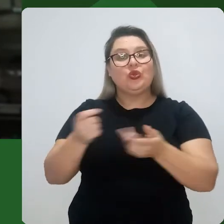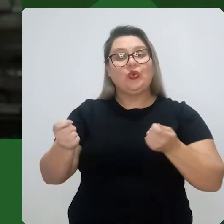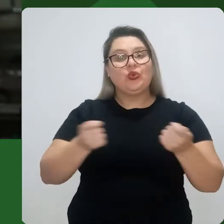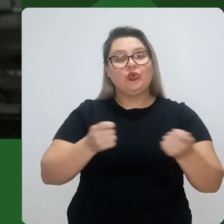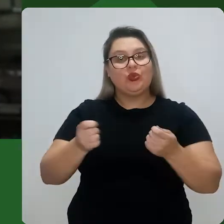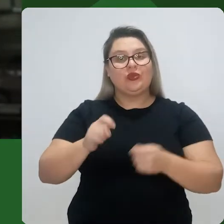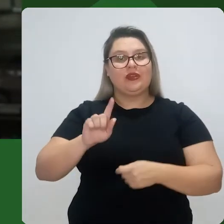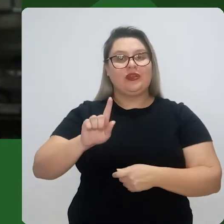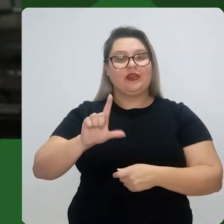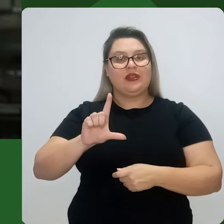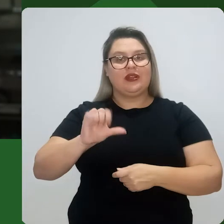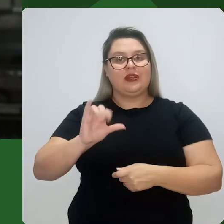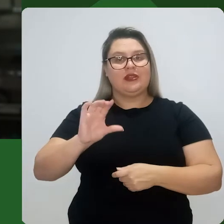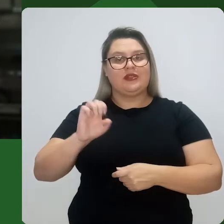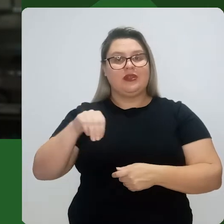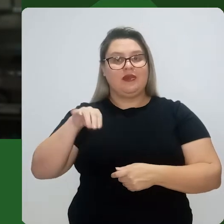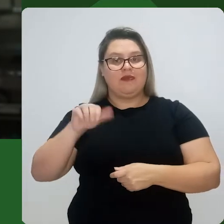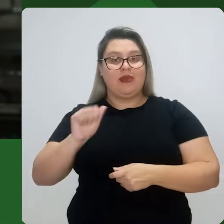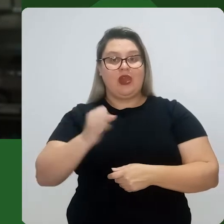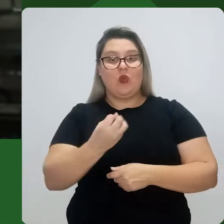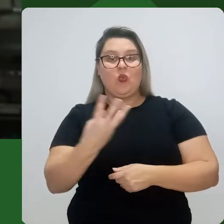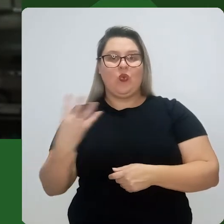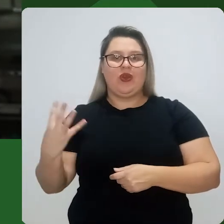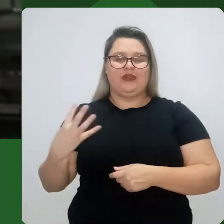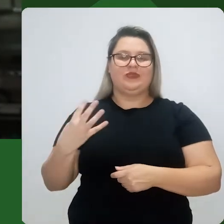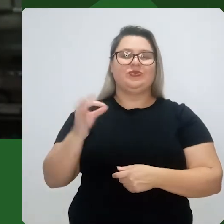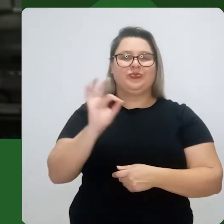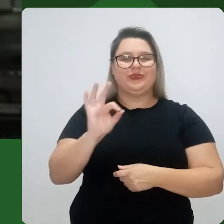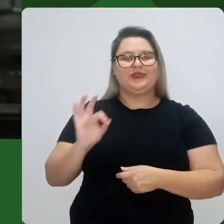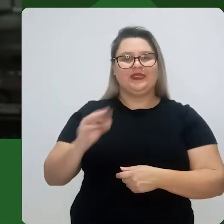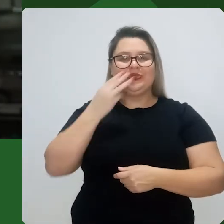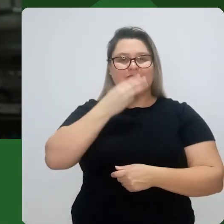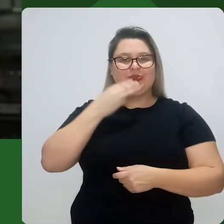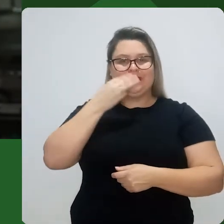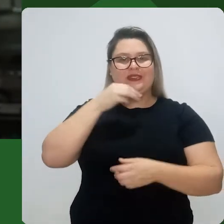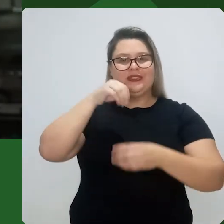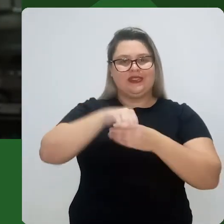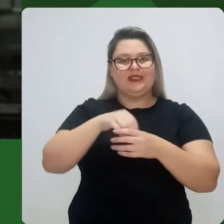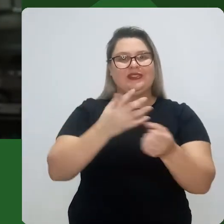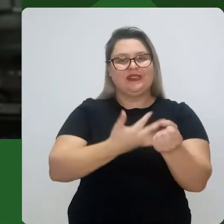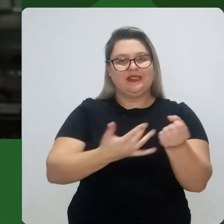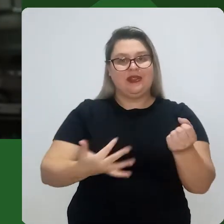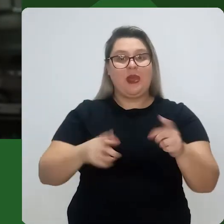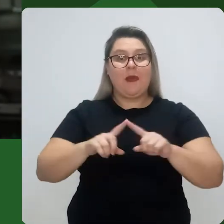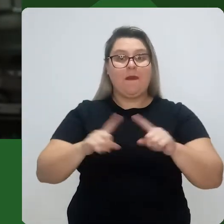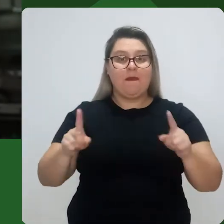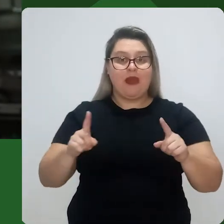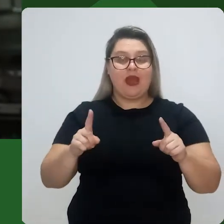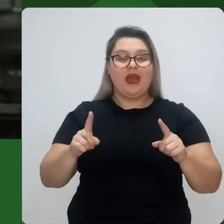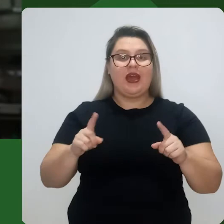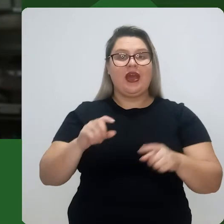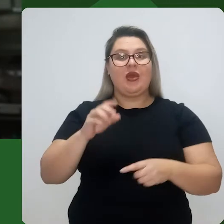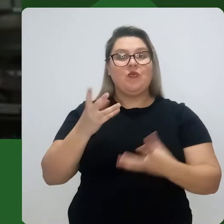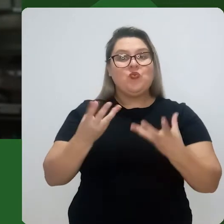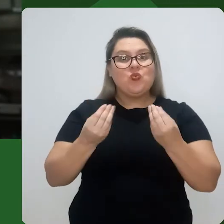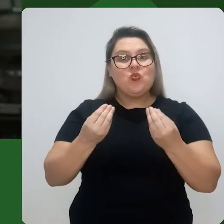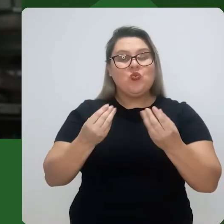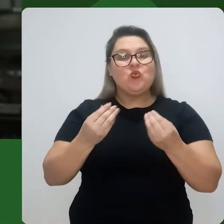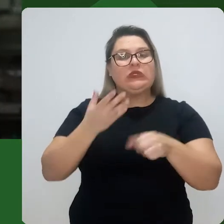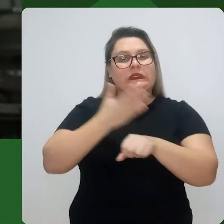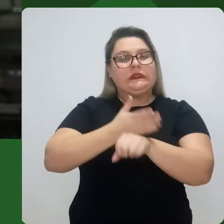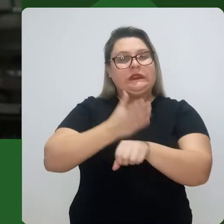da glicemia, que é a quantidade de açúcar no sangue. Porém, é importante que o consumo de adoçante não seja